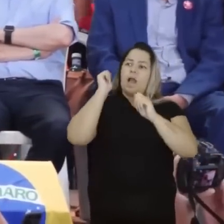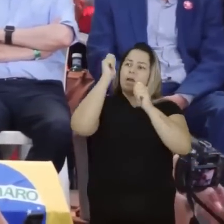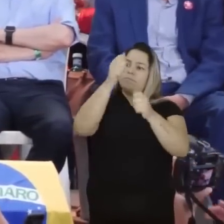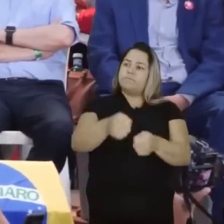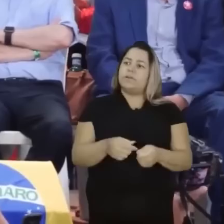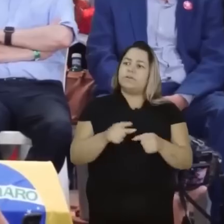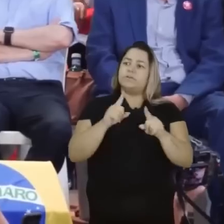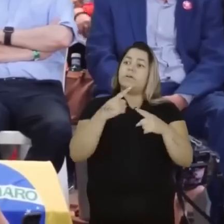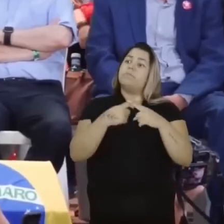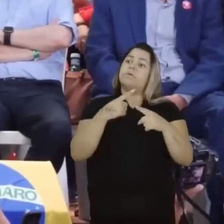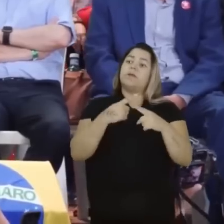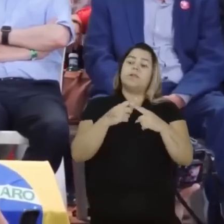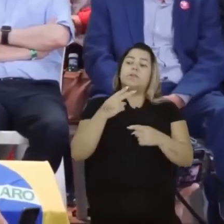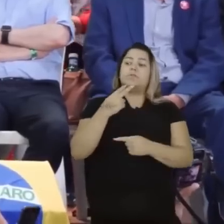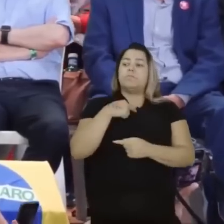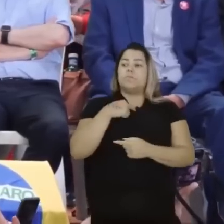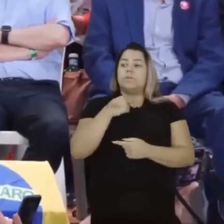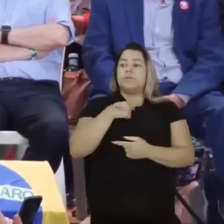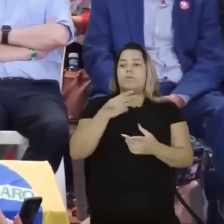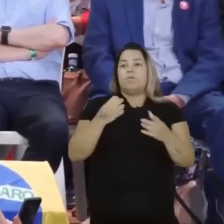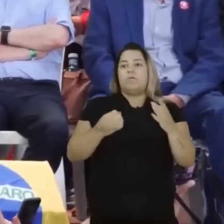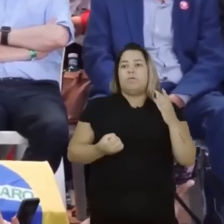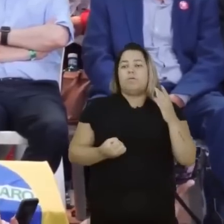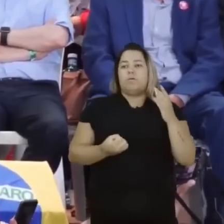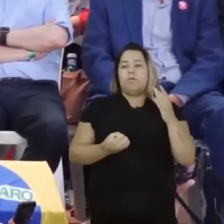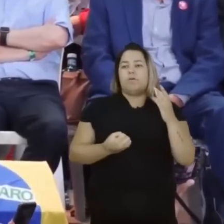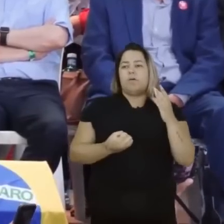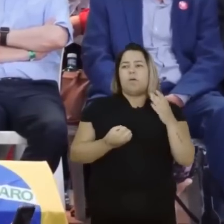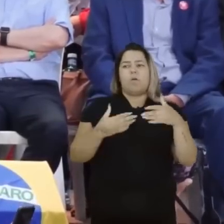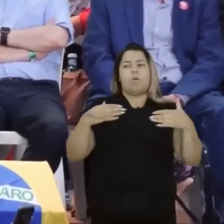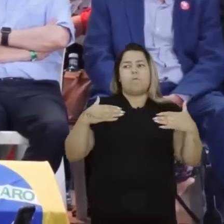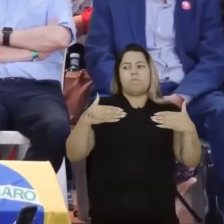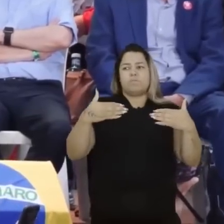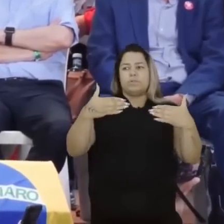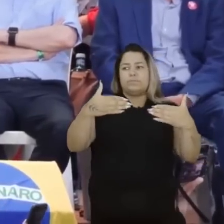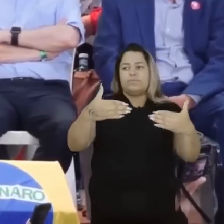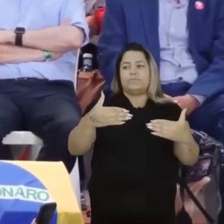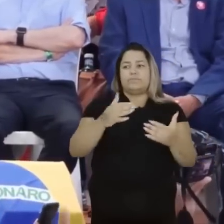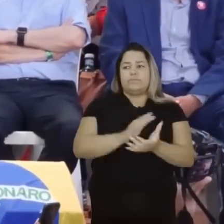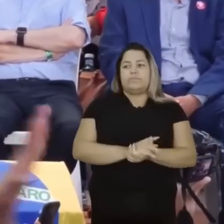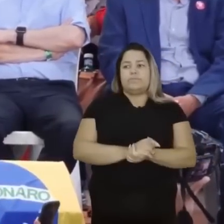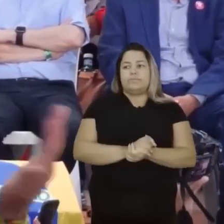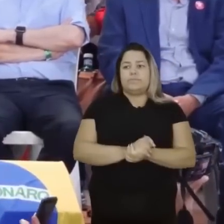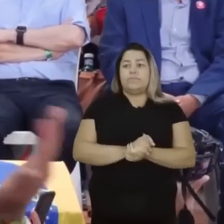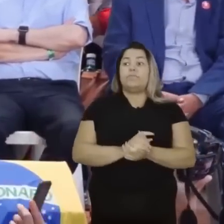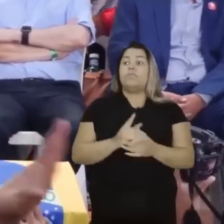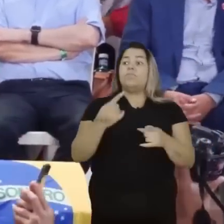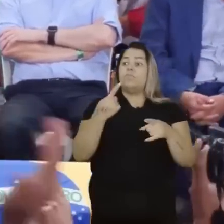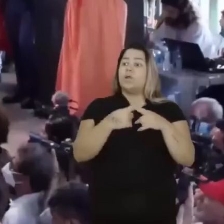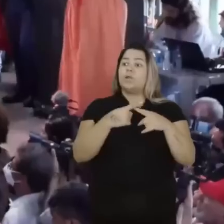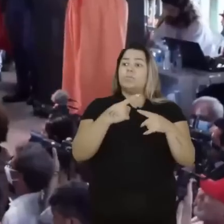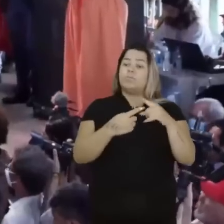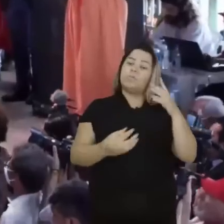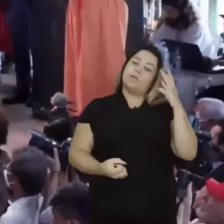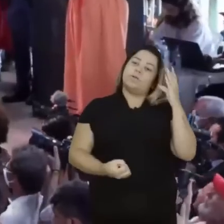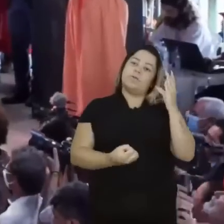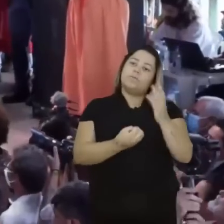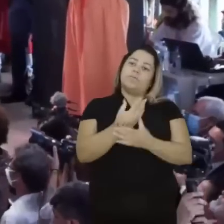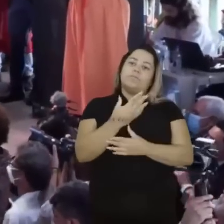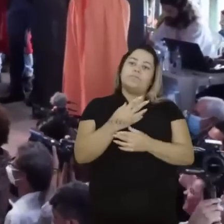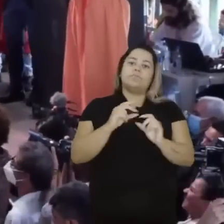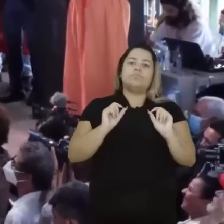que a gente não pode criar um ministério para discutir as questões indígenas? Por que que a gente não pode criar?